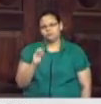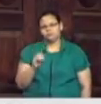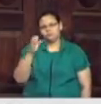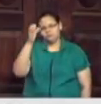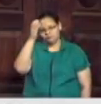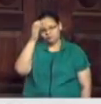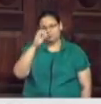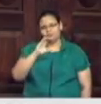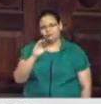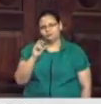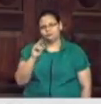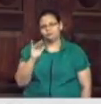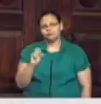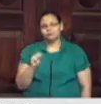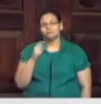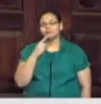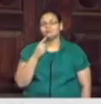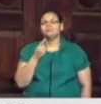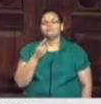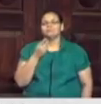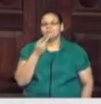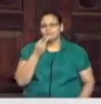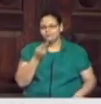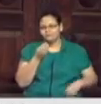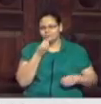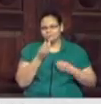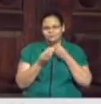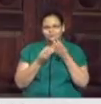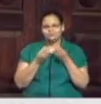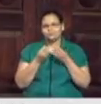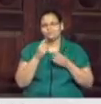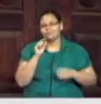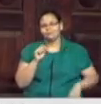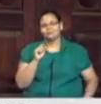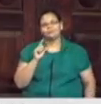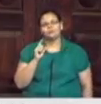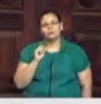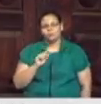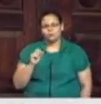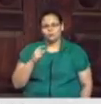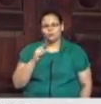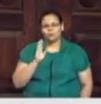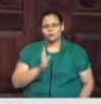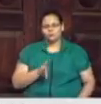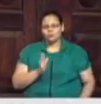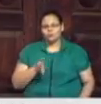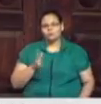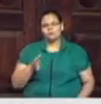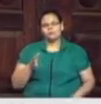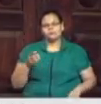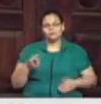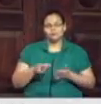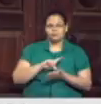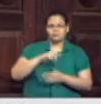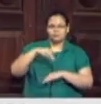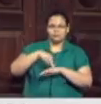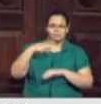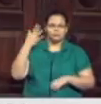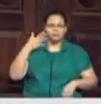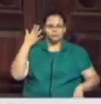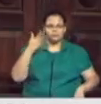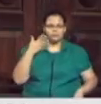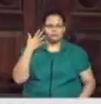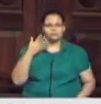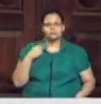a, enfim, comentar e enveredar pelos caminhos já traçados por oradores que nos antecederam,